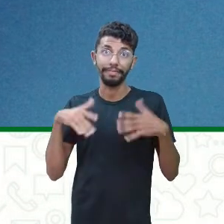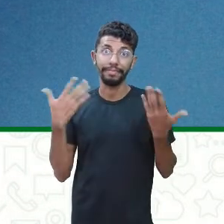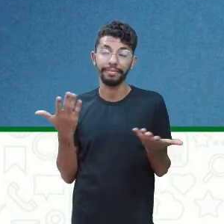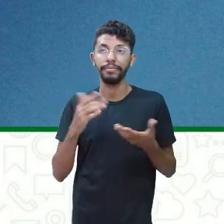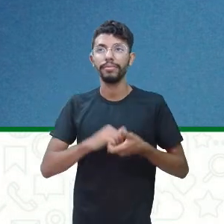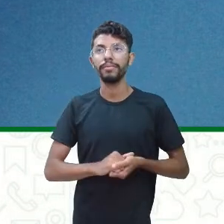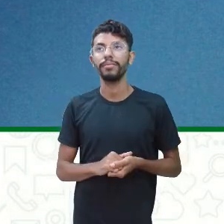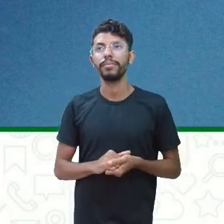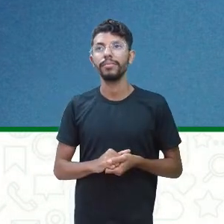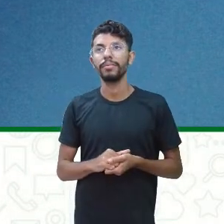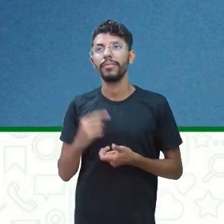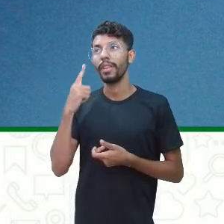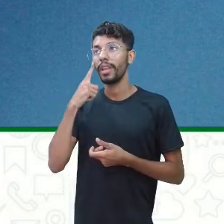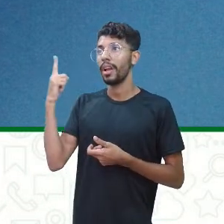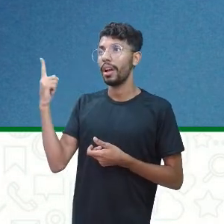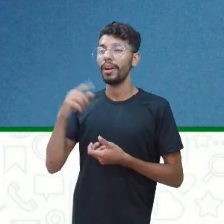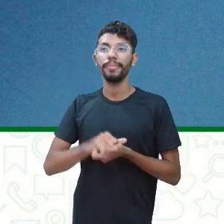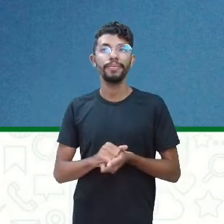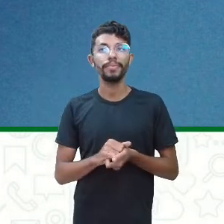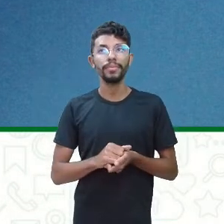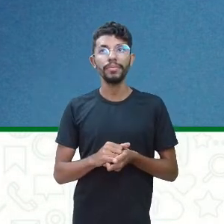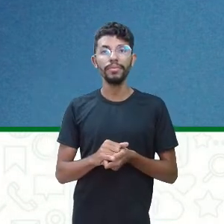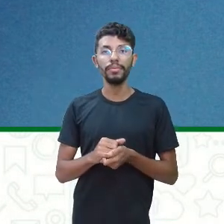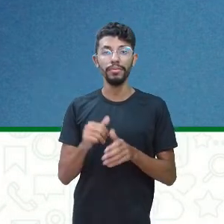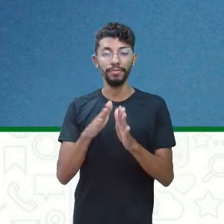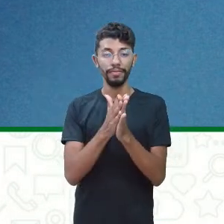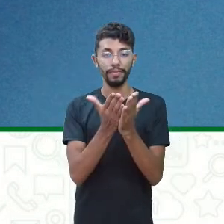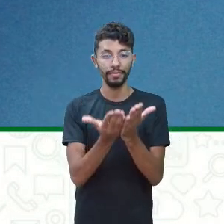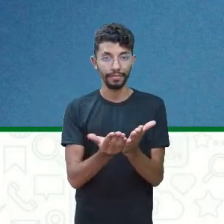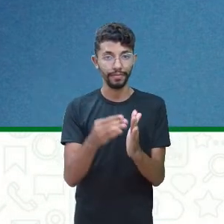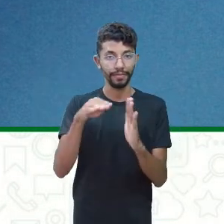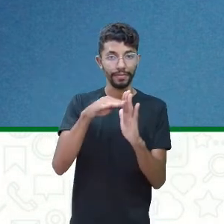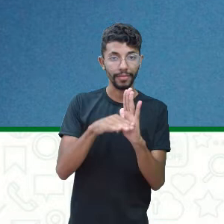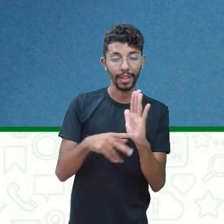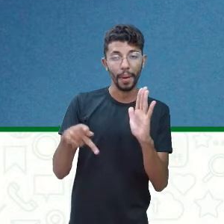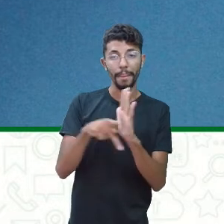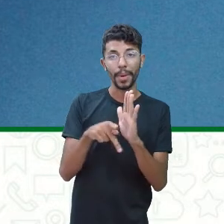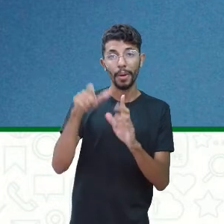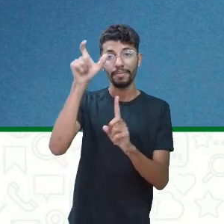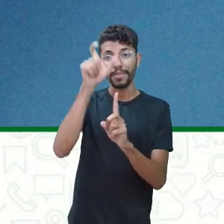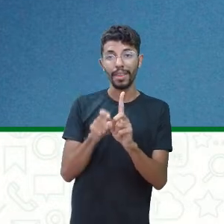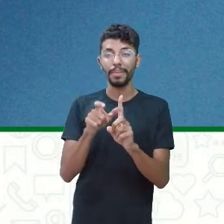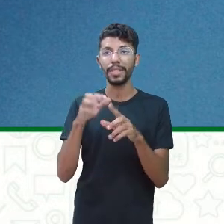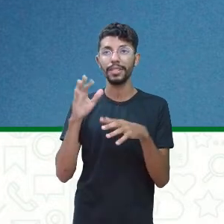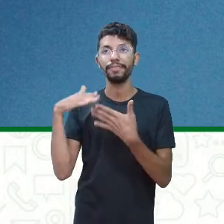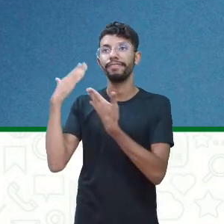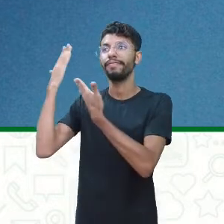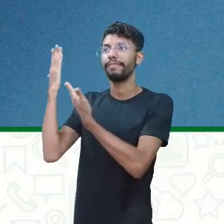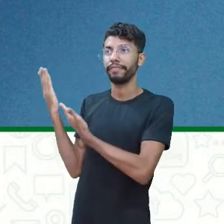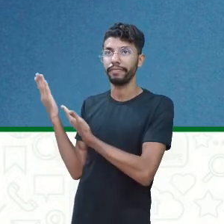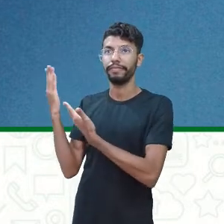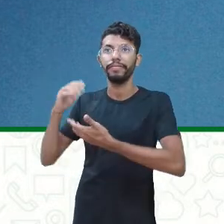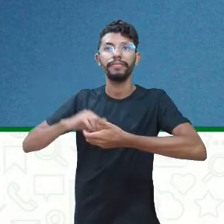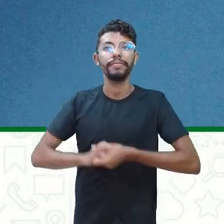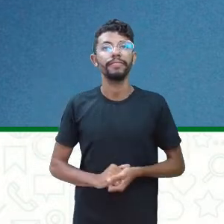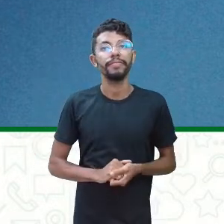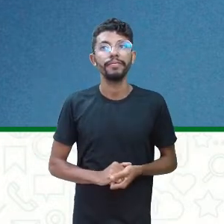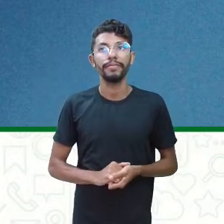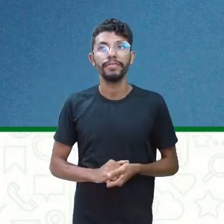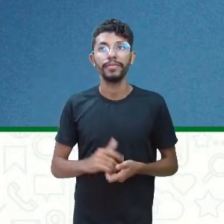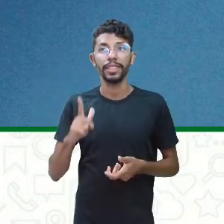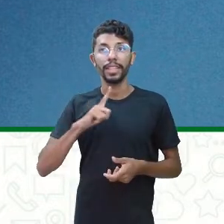usuário. Você sabe que use é o verbo usar e user, usuário, tá? Então, User Manual, manual do usuário. Aí tem